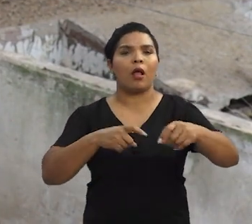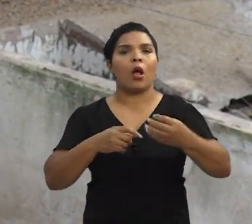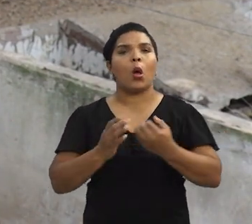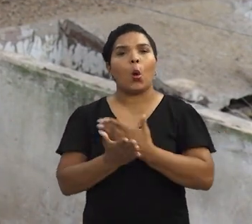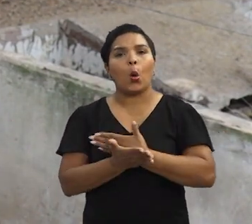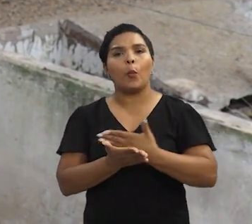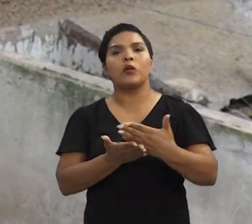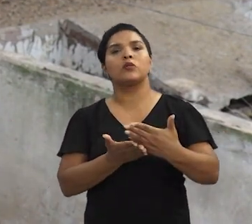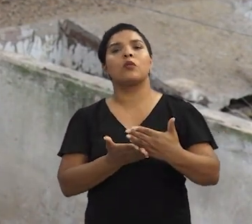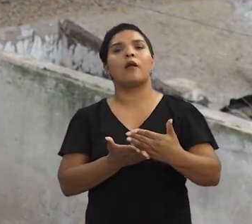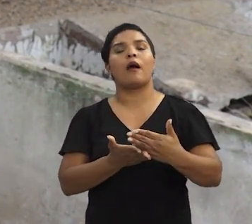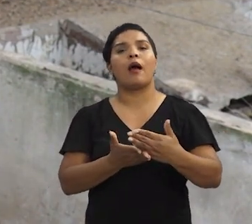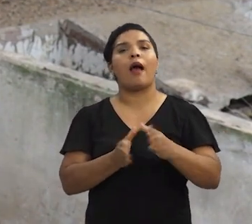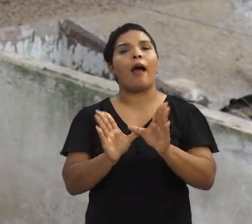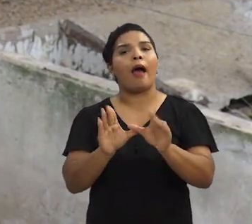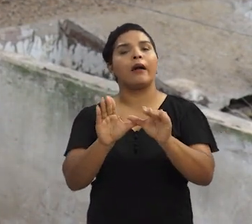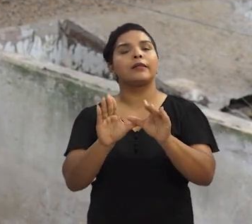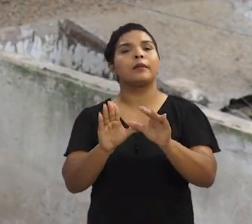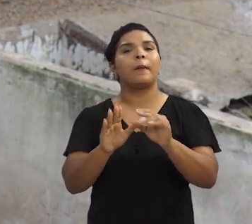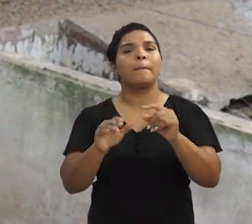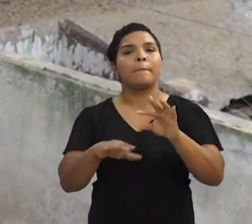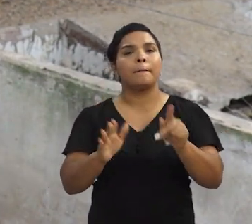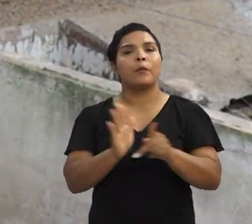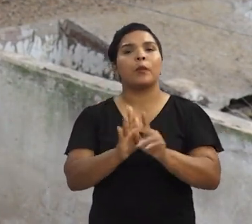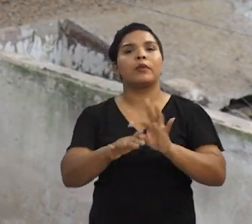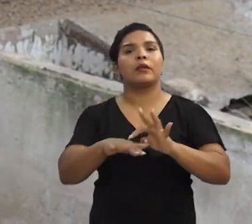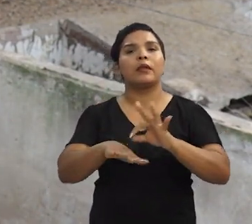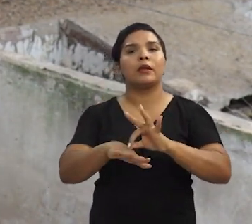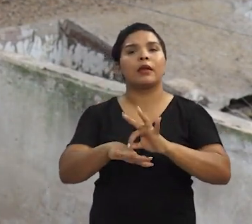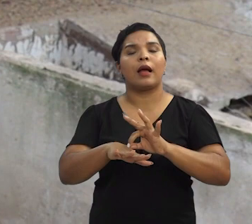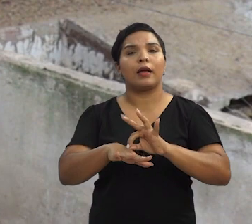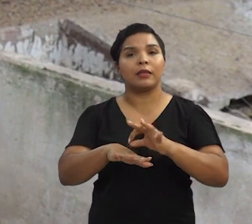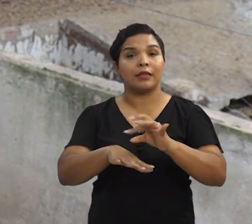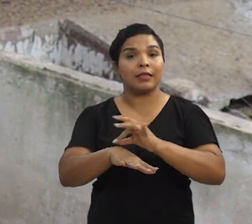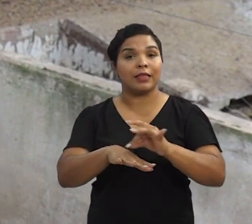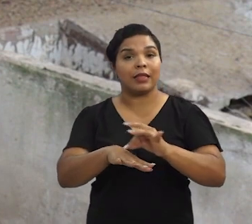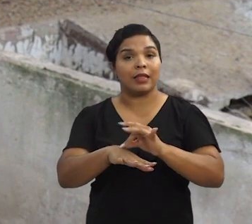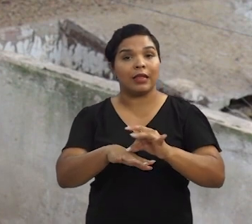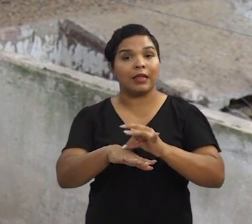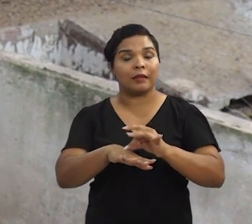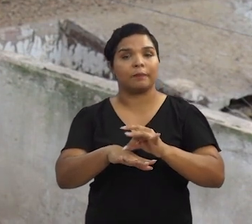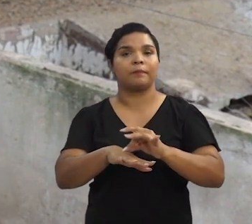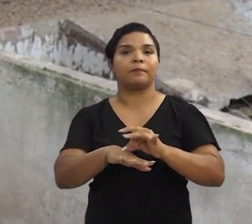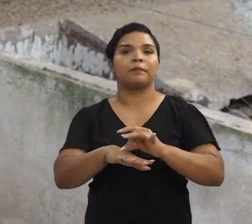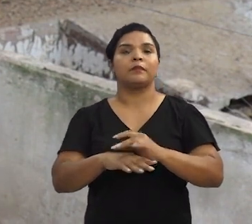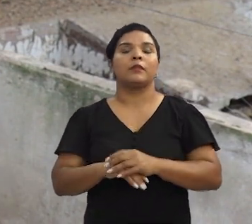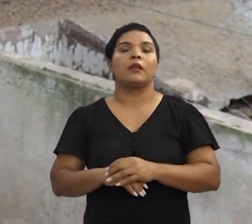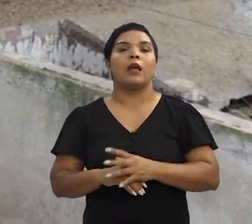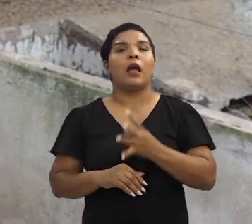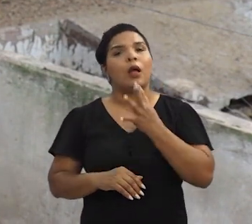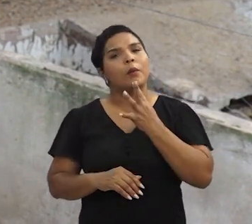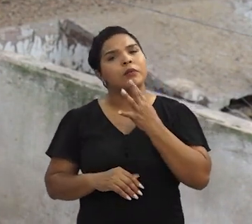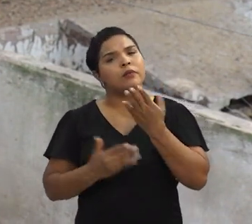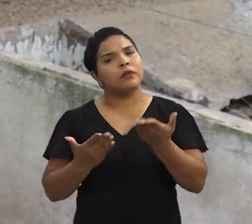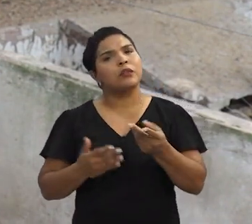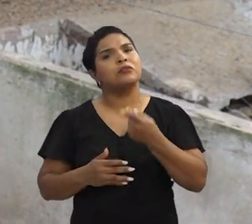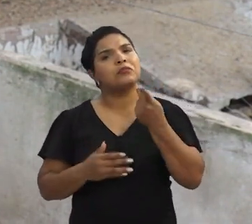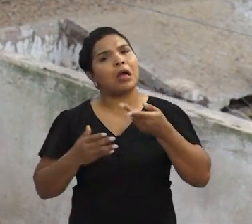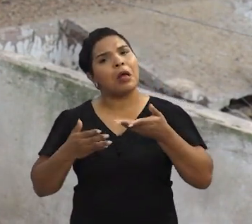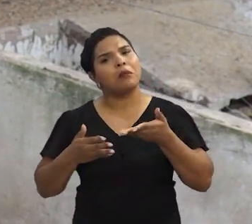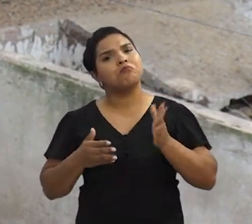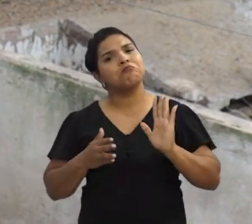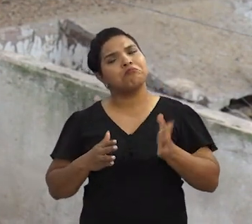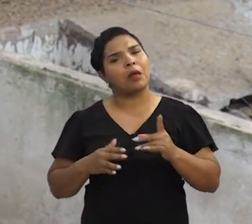que a gente tinha, começou a aparecer aves de carne negra que não é algo tão estranho nos quintais baianos. A gente conversando, as pessoas dizem